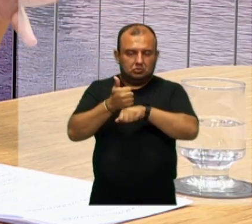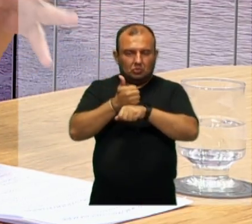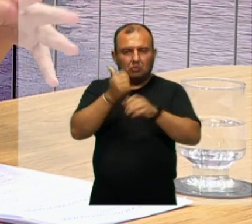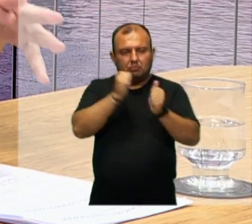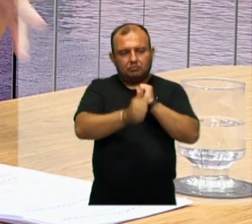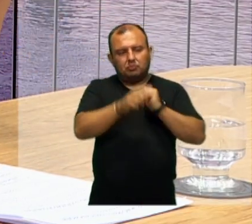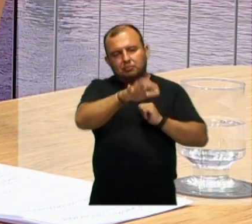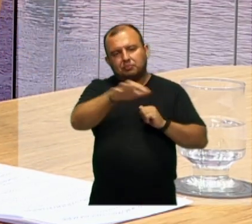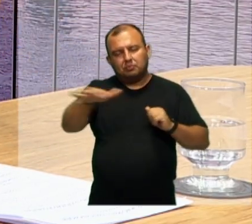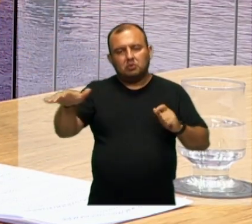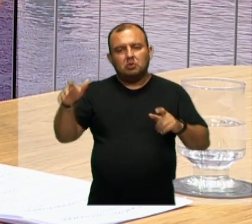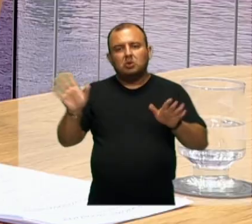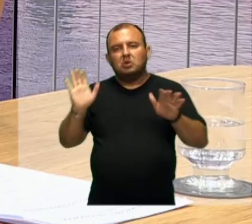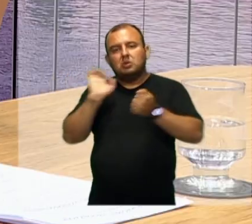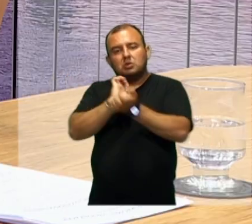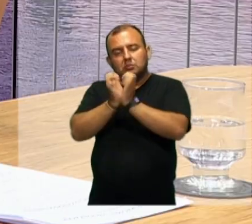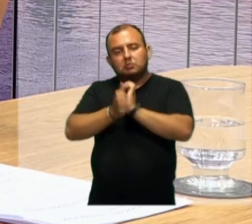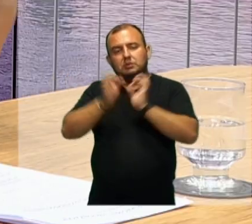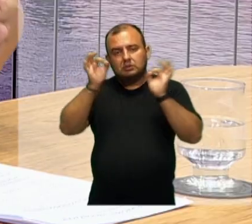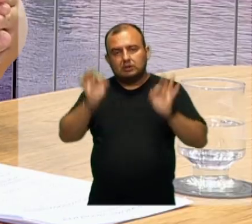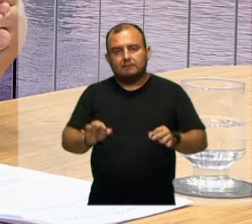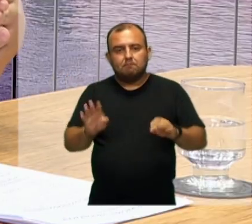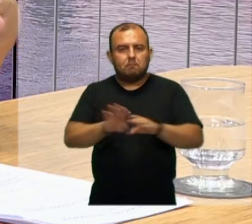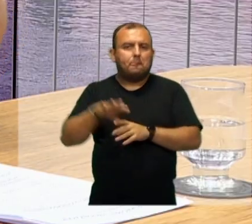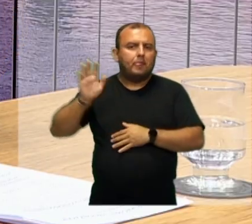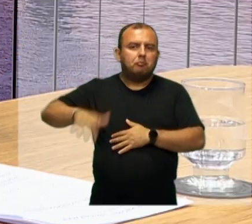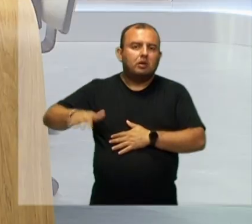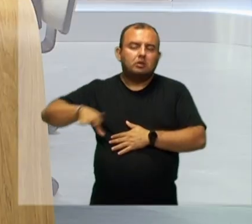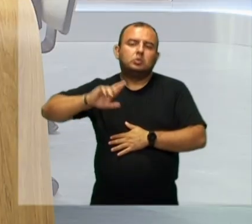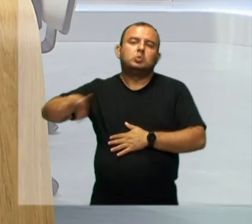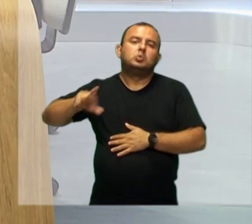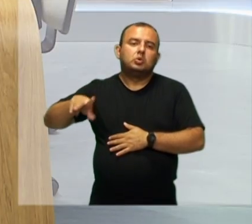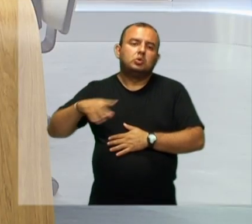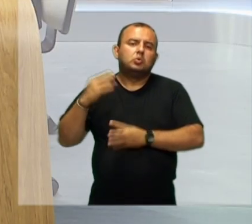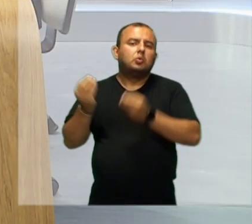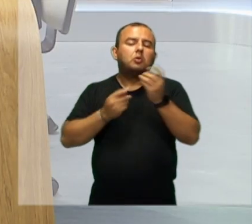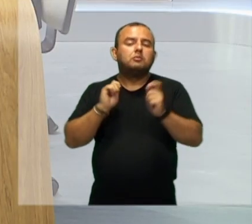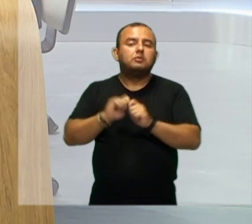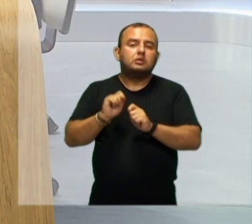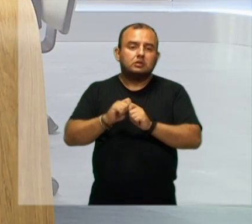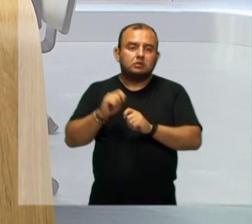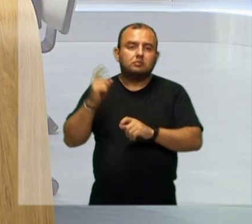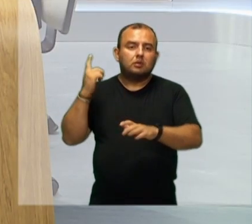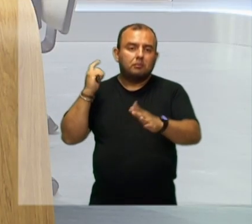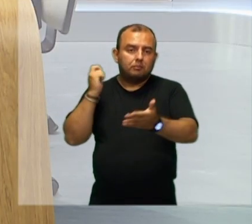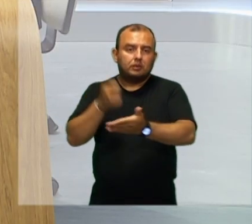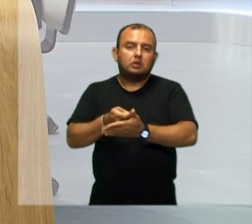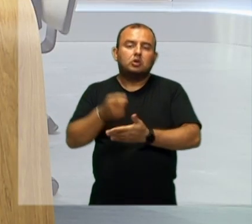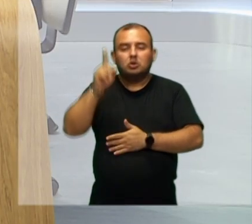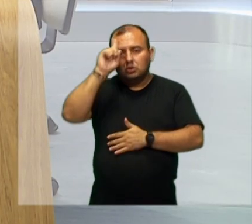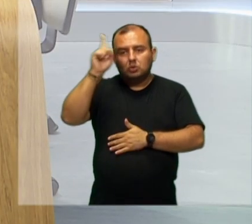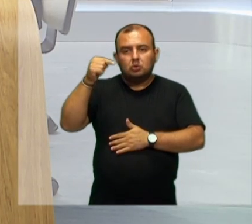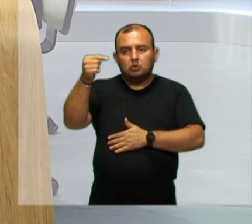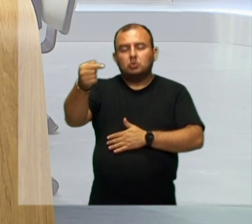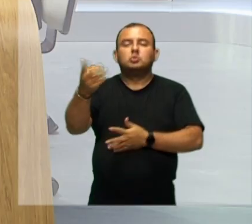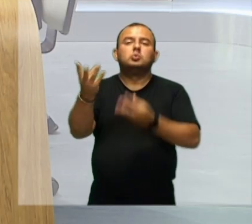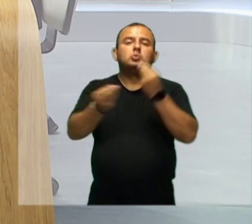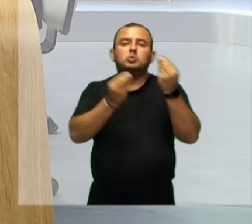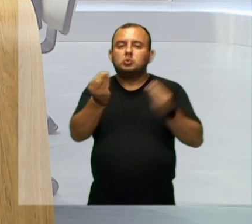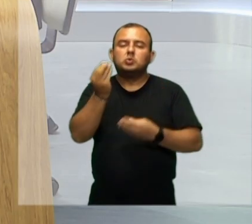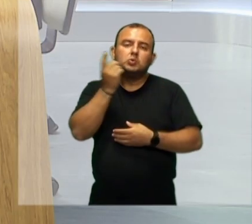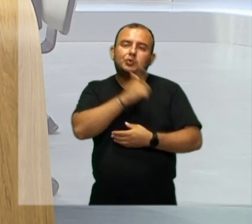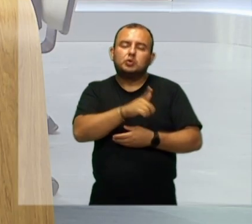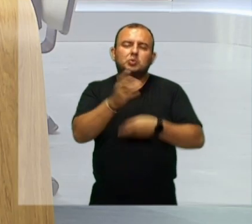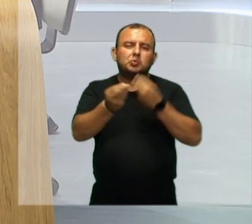equipamento específico, que não é barato, como que faz para custear no teu dia a dia? Uhum. Como é que você